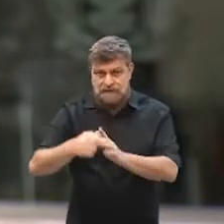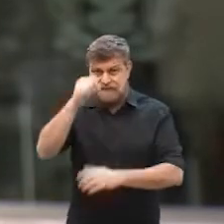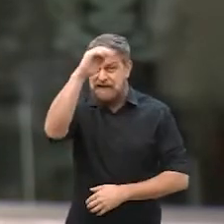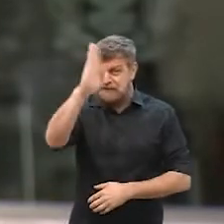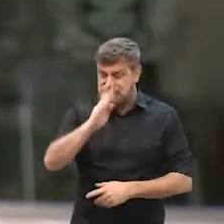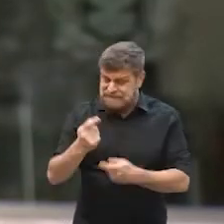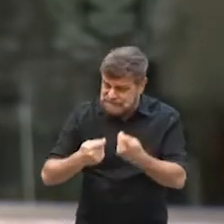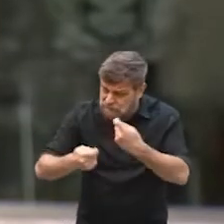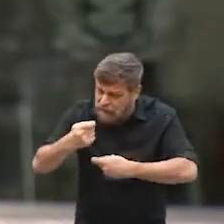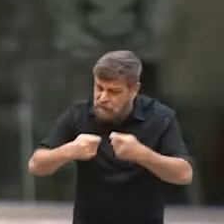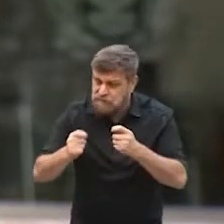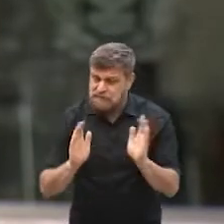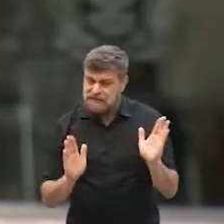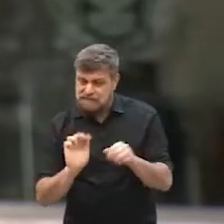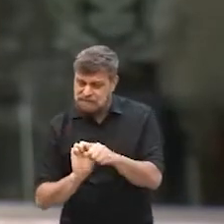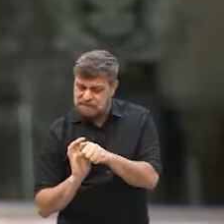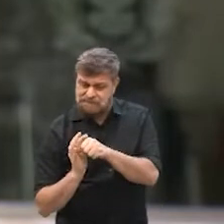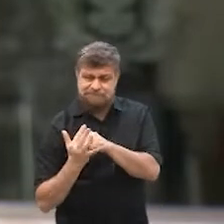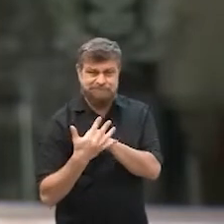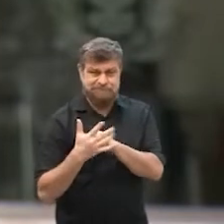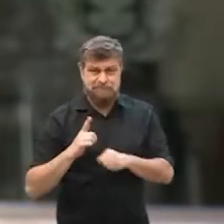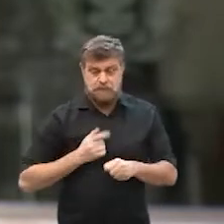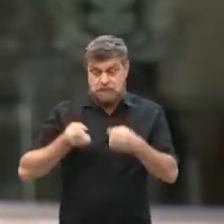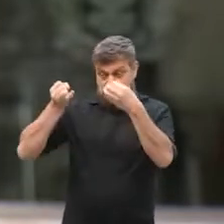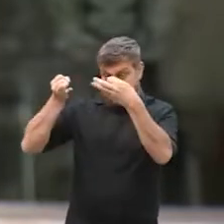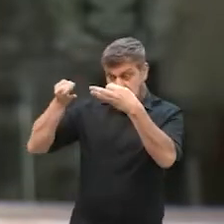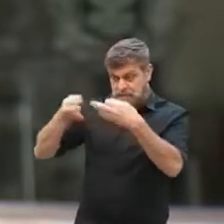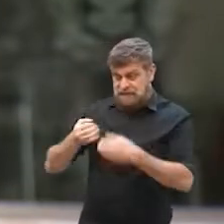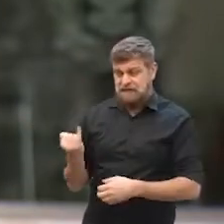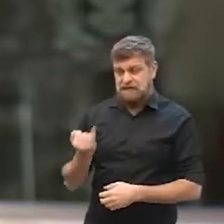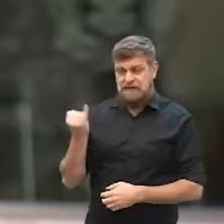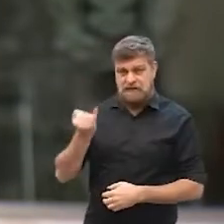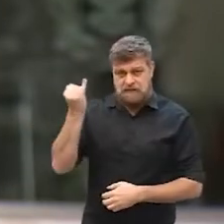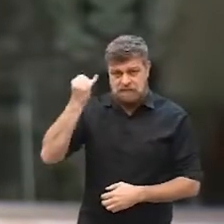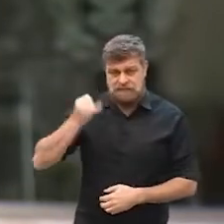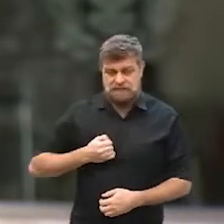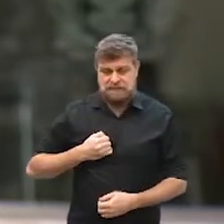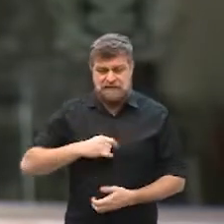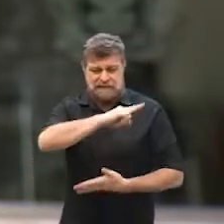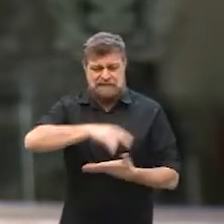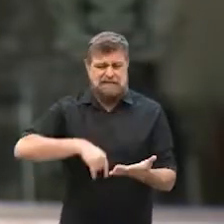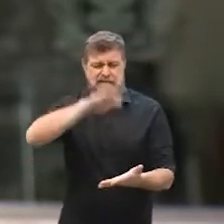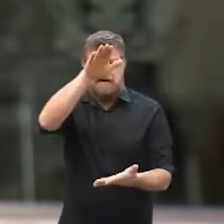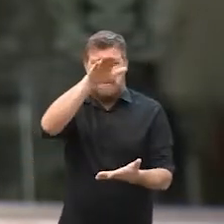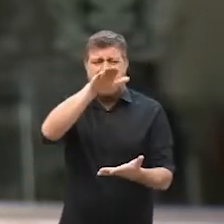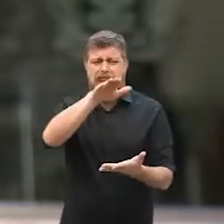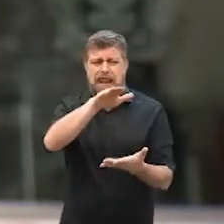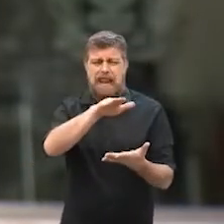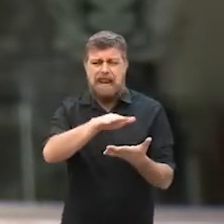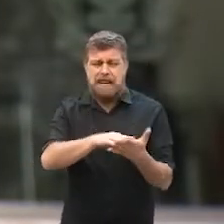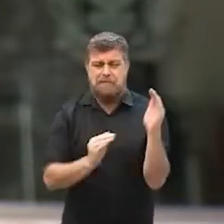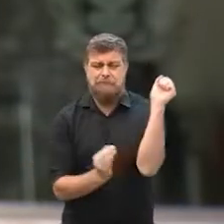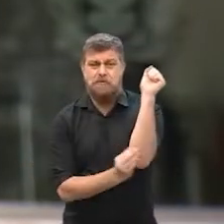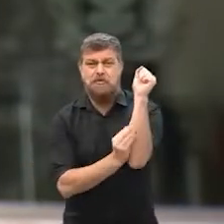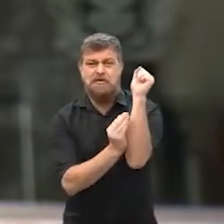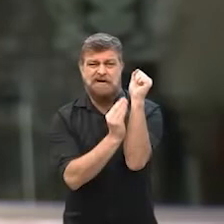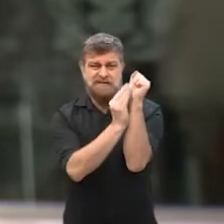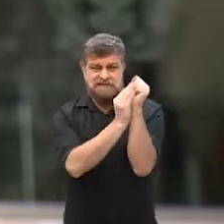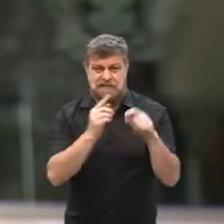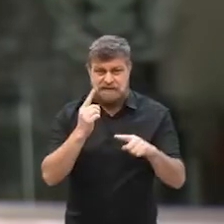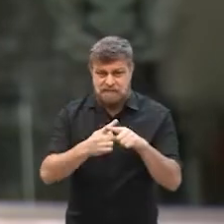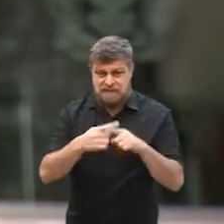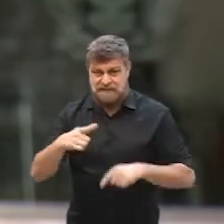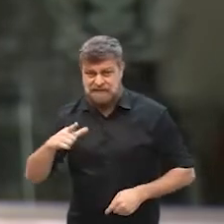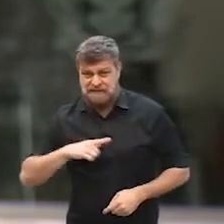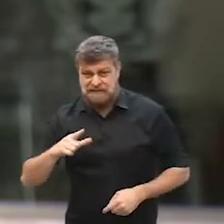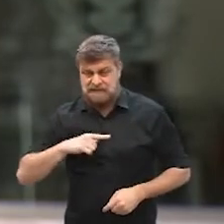em meio à pandemia de coronavírus para justificar a importância da desburocratização. Ele defende que o alto índice